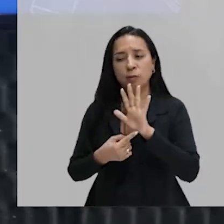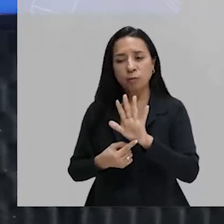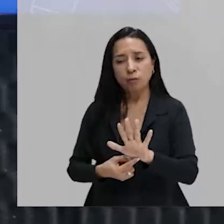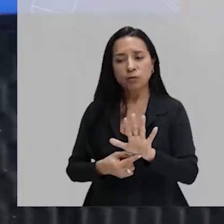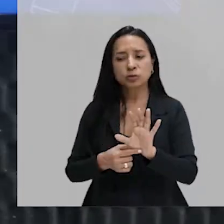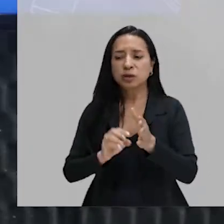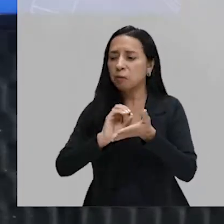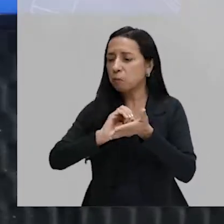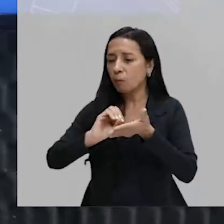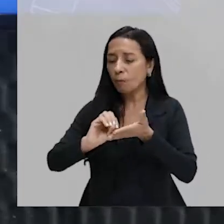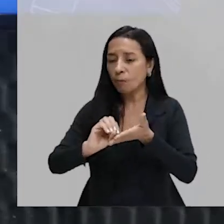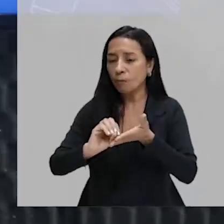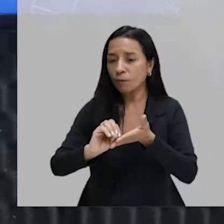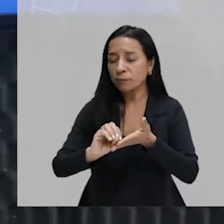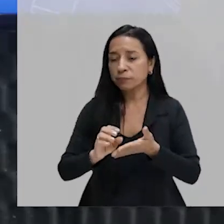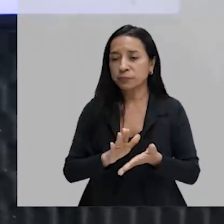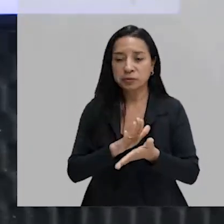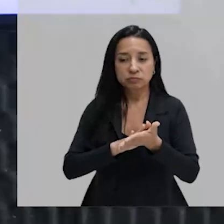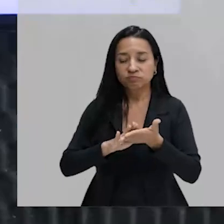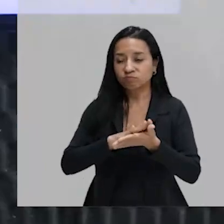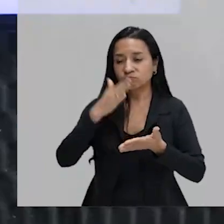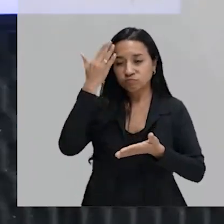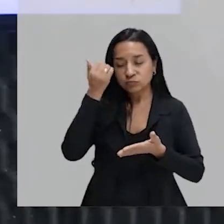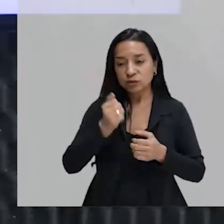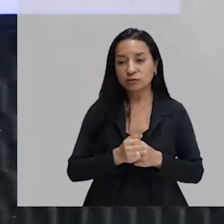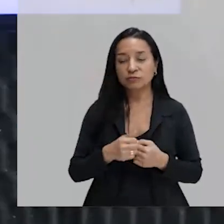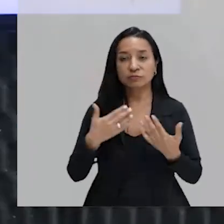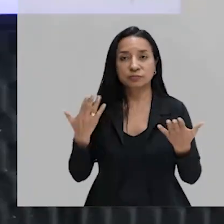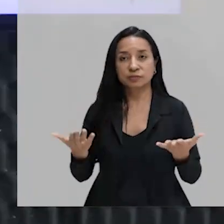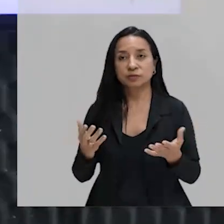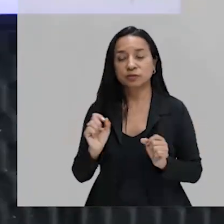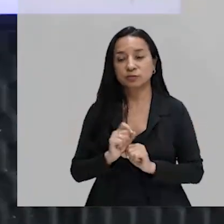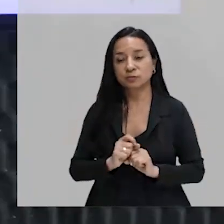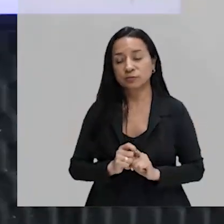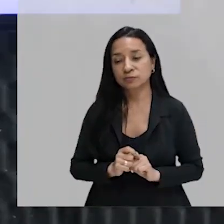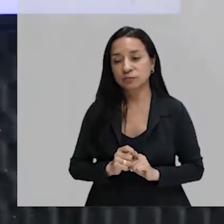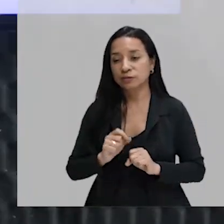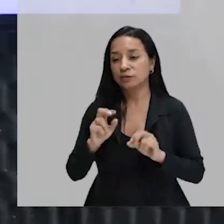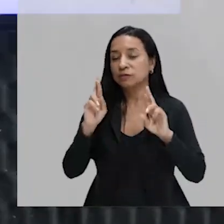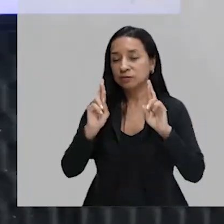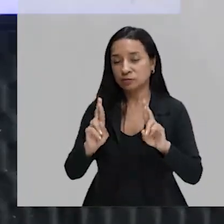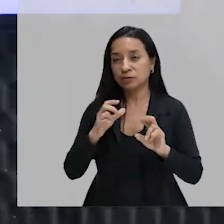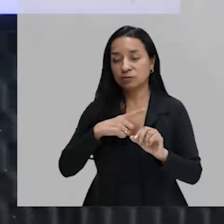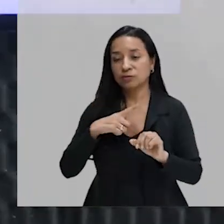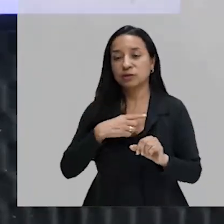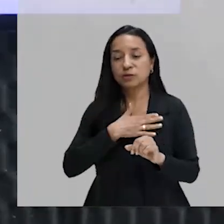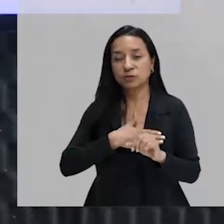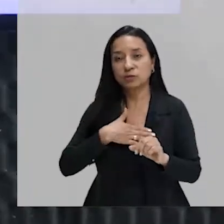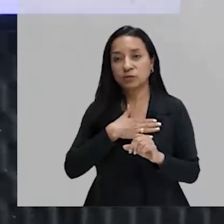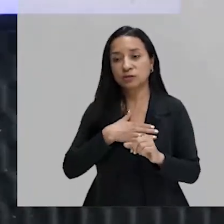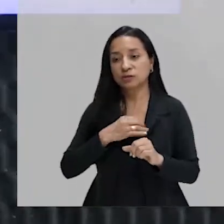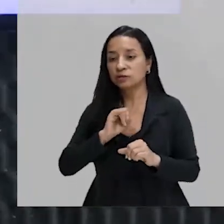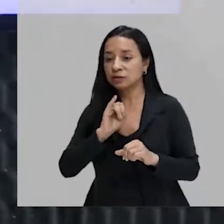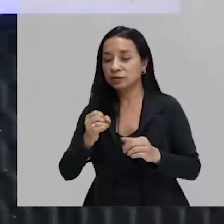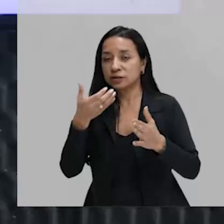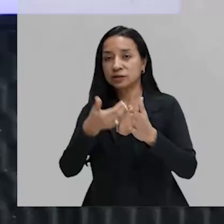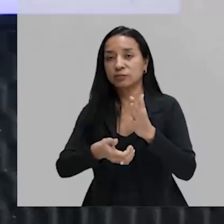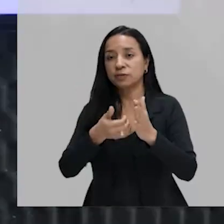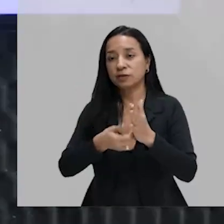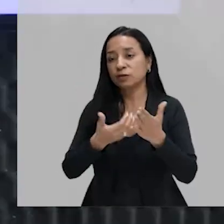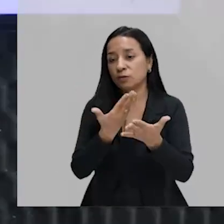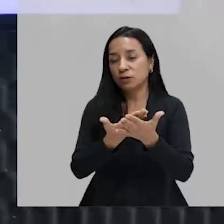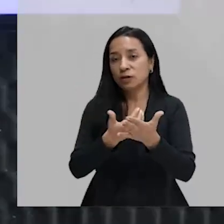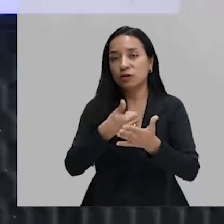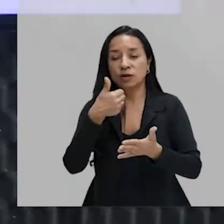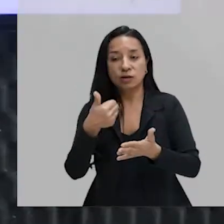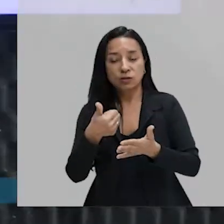muito vaga, então não ficou realmente definido. Então é isso, turma. Eu espero que vocês tenham gostado. Se você perdeu a aula 1 sobre pronome,